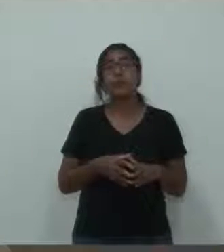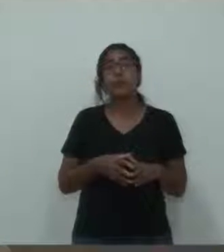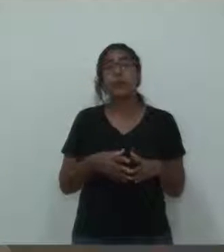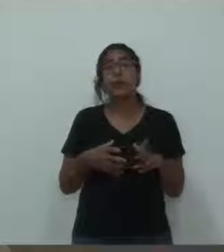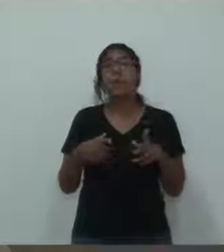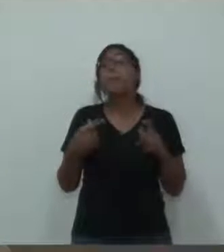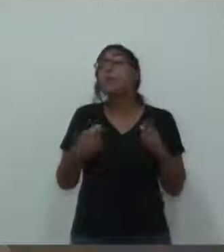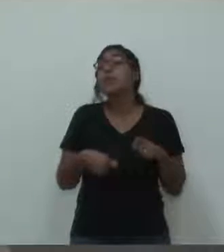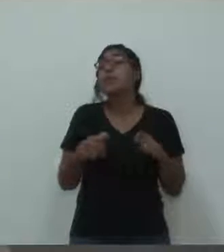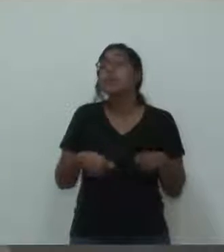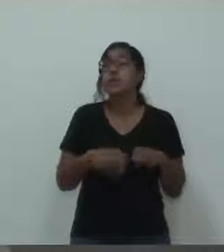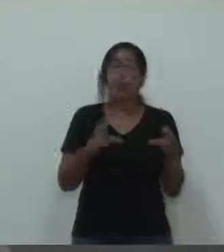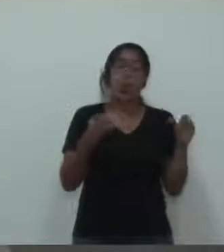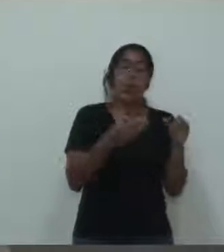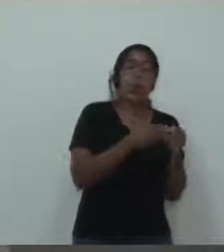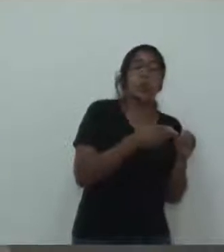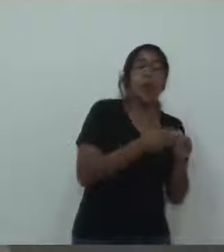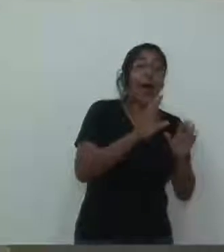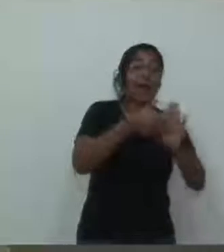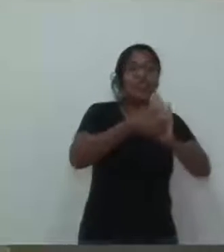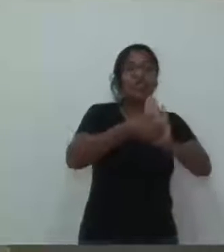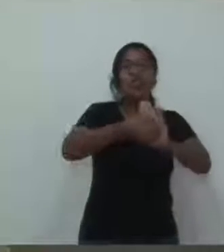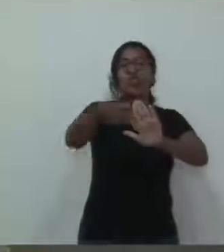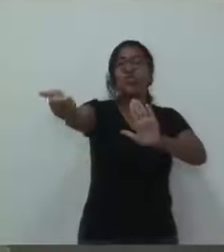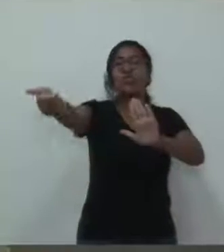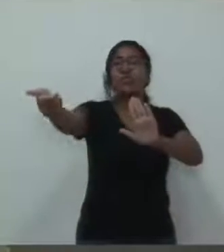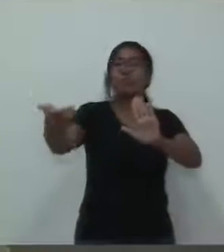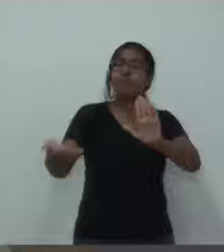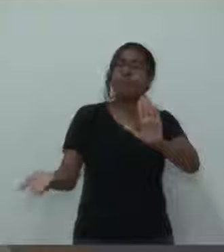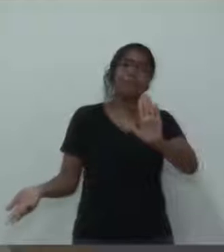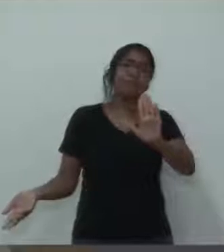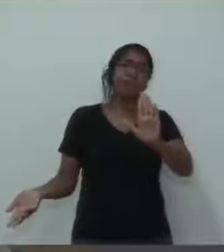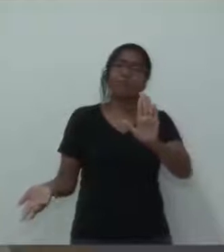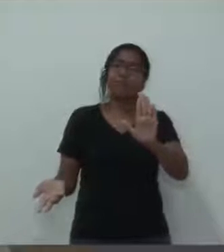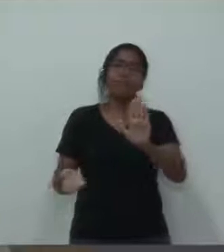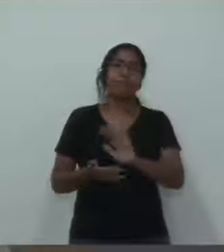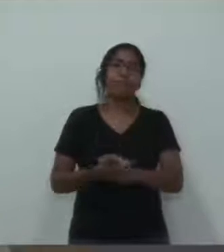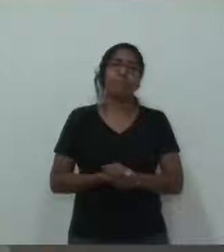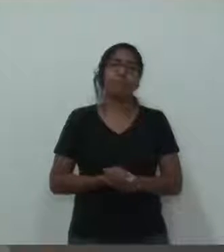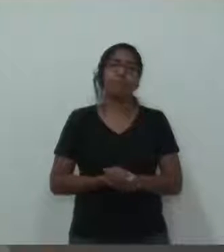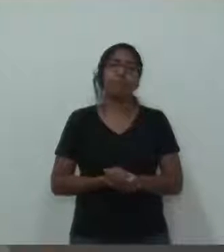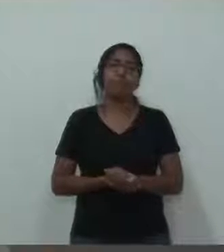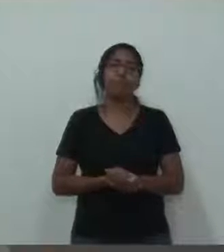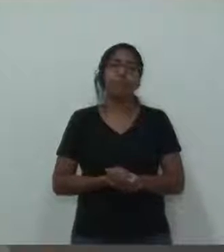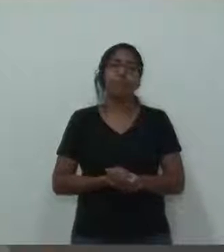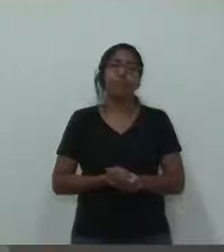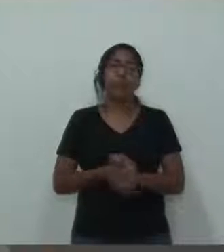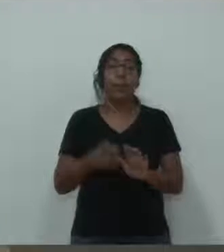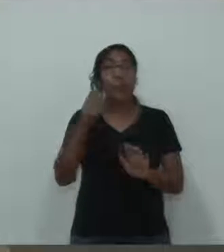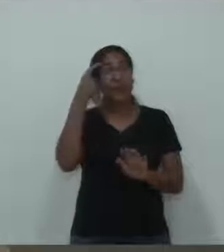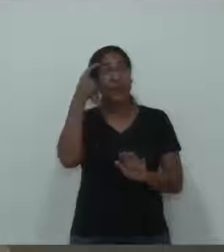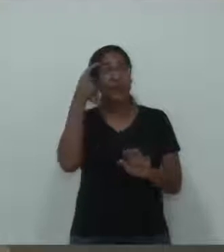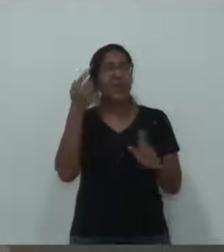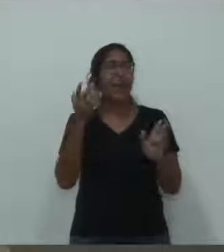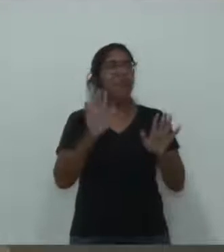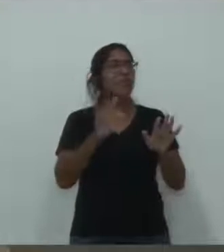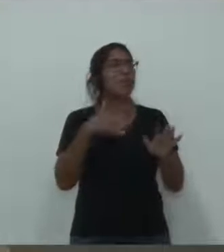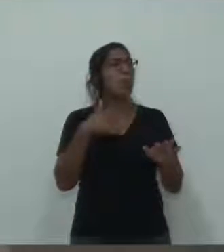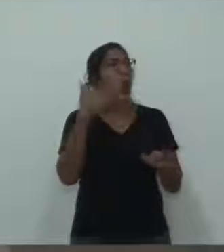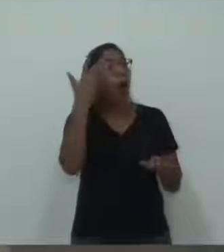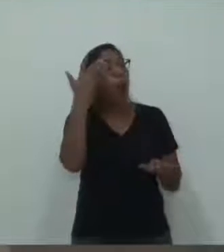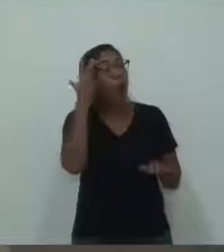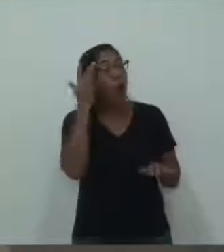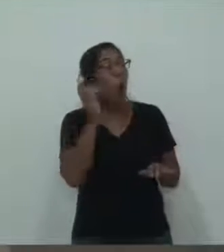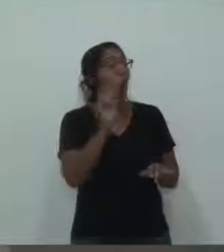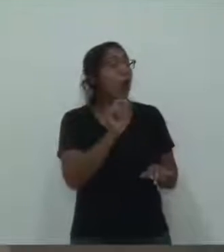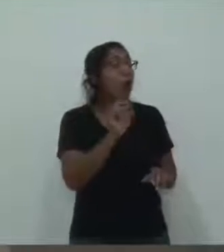estar sugerindo. Você vai retirar um mecanismo que cria essa possibilidade. Ah, não, mas pode argumentar, não, eu acho que isso deveria